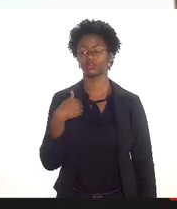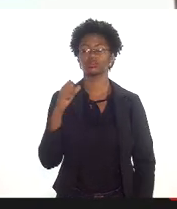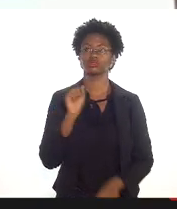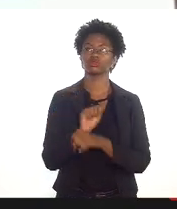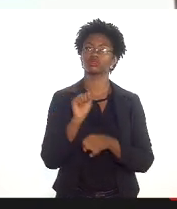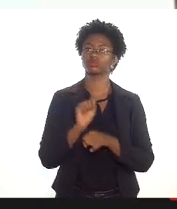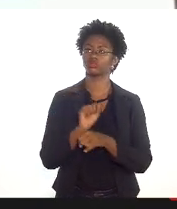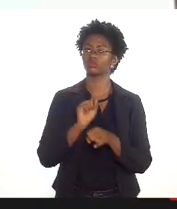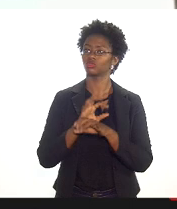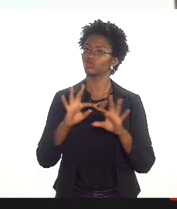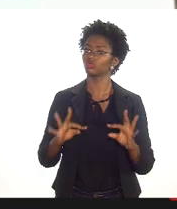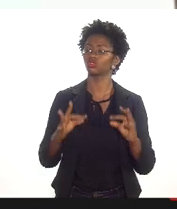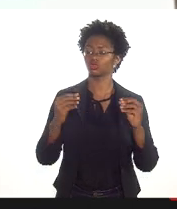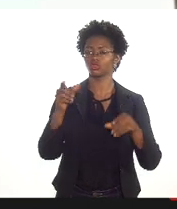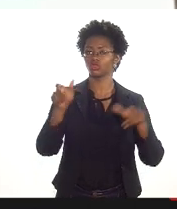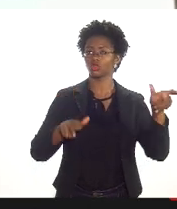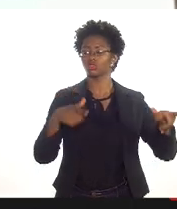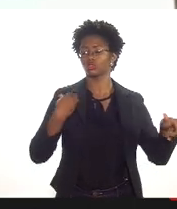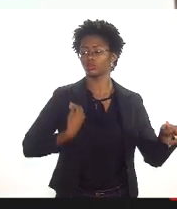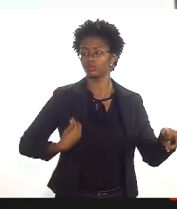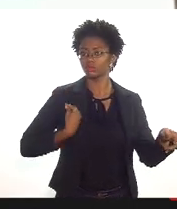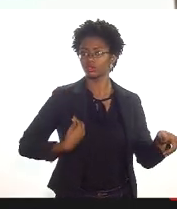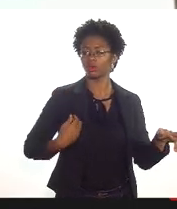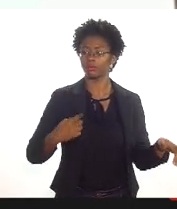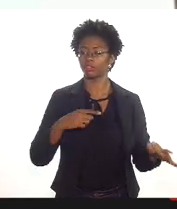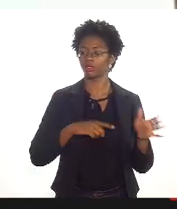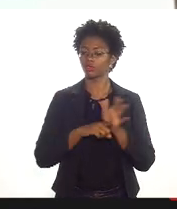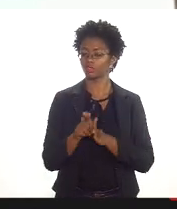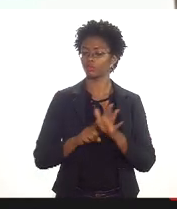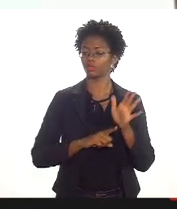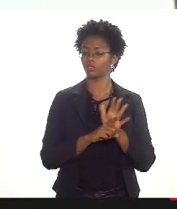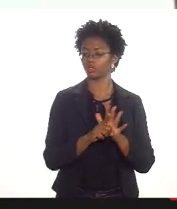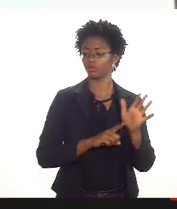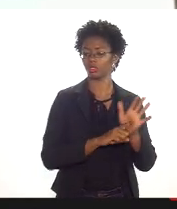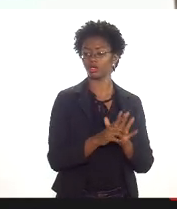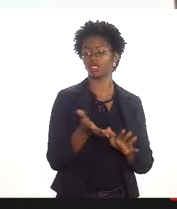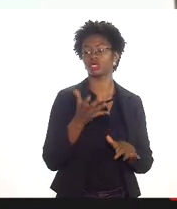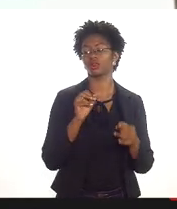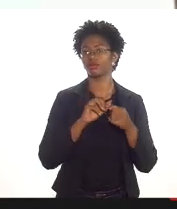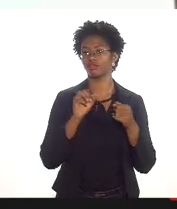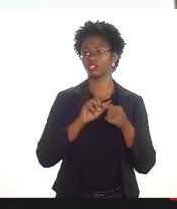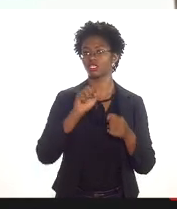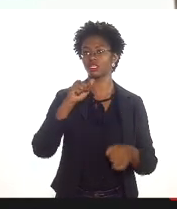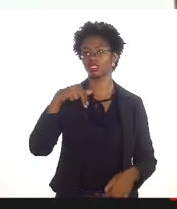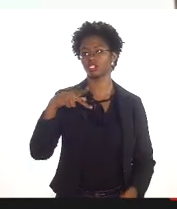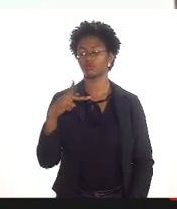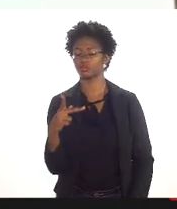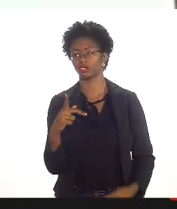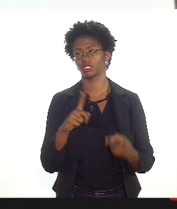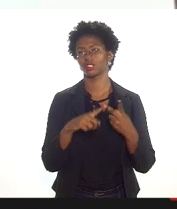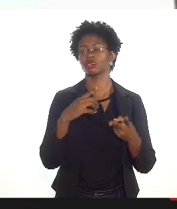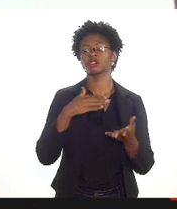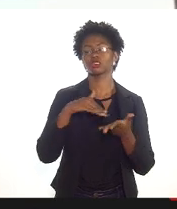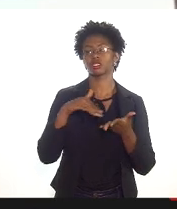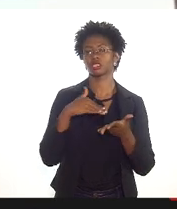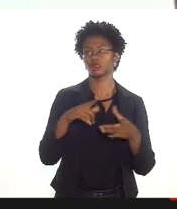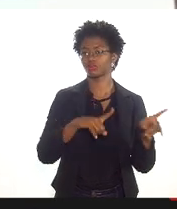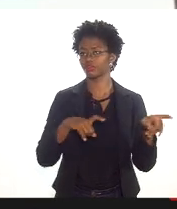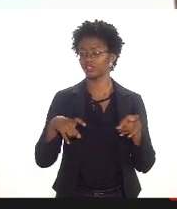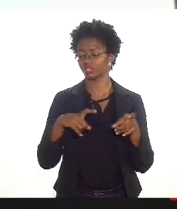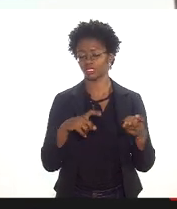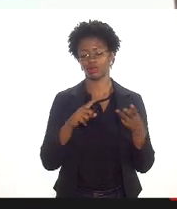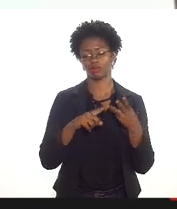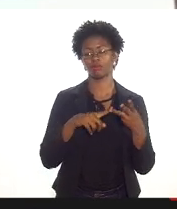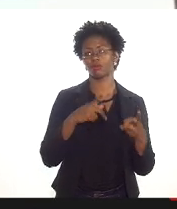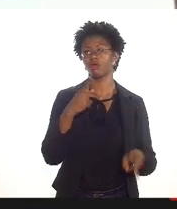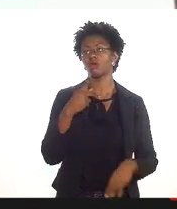de todos os partícipes perguntas que queiram fazer à ANP, à Secretaria de Fazenda, à